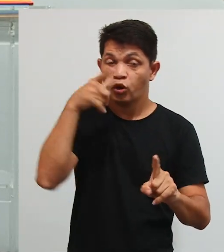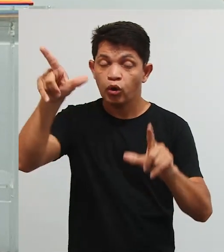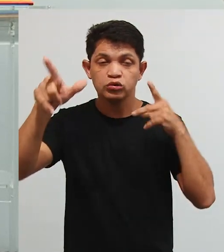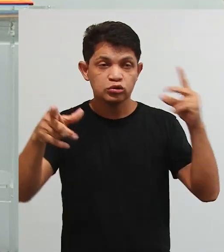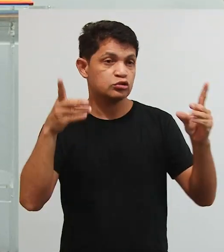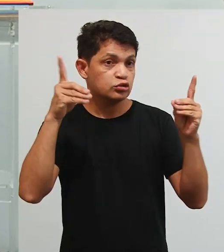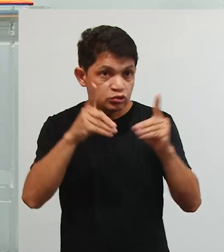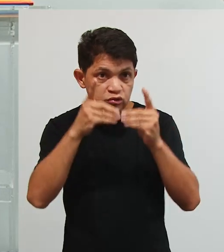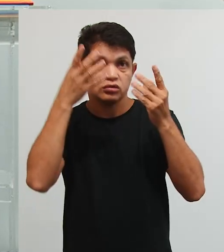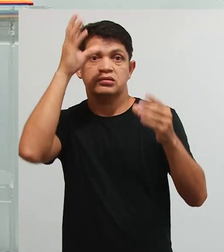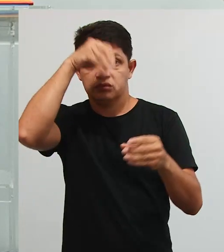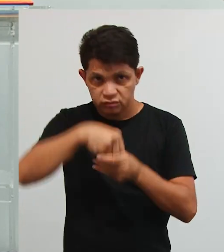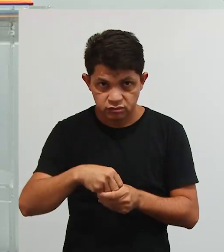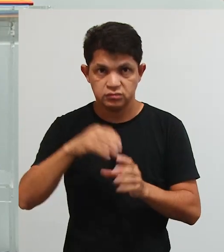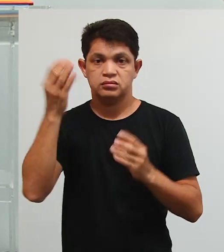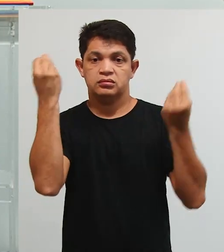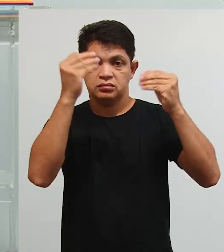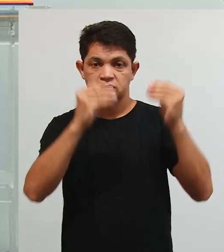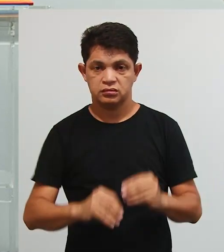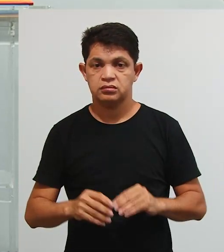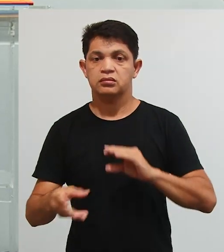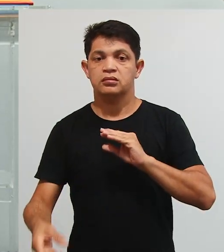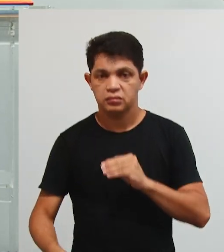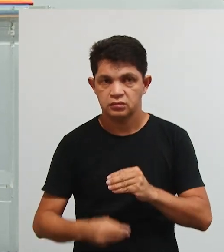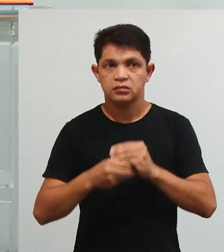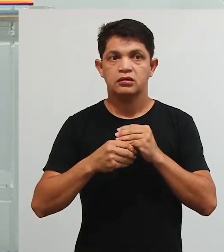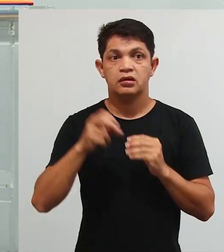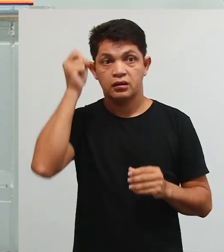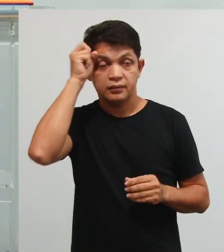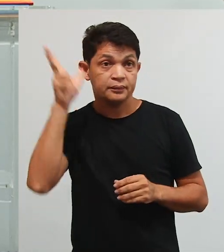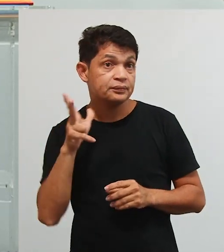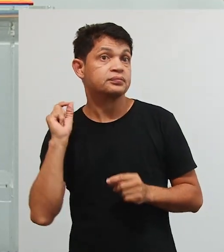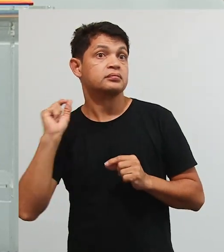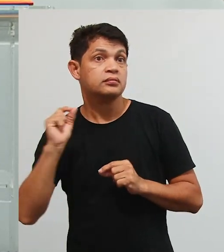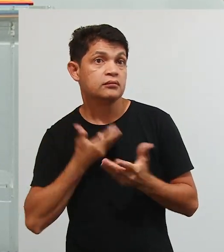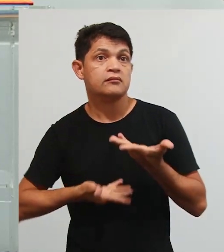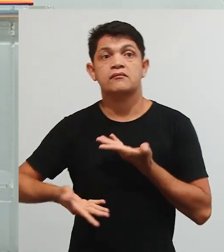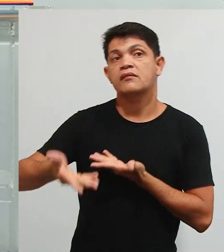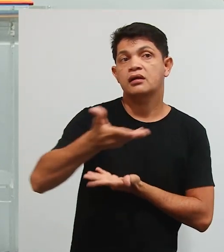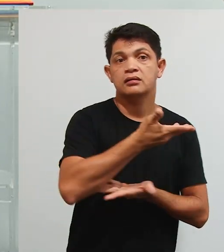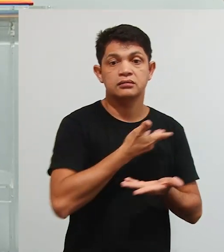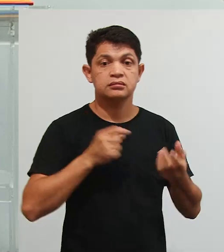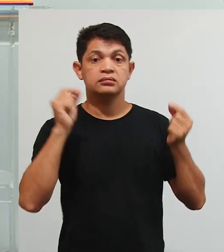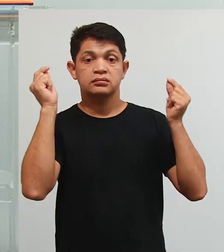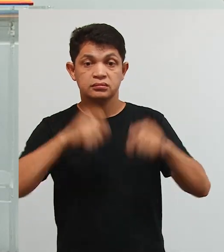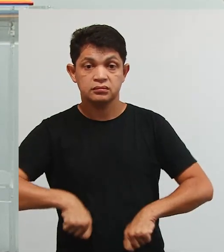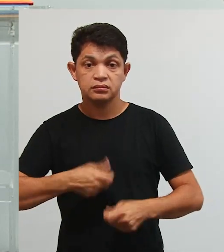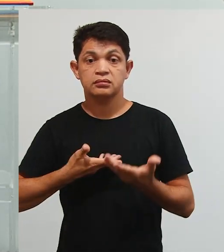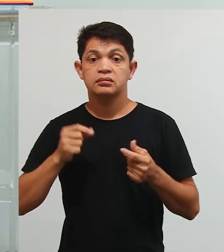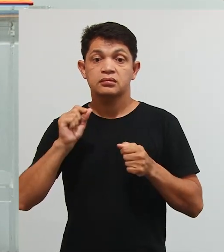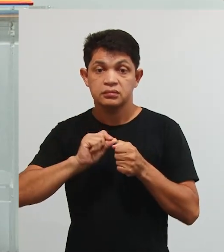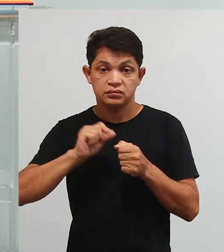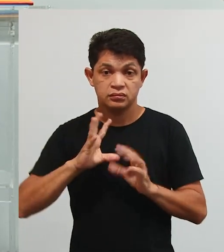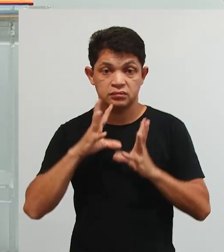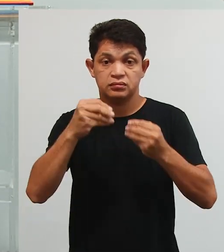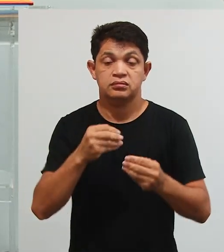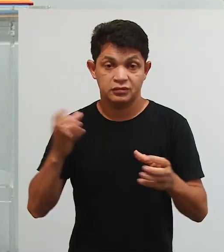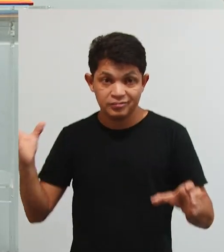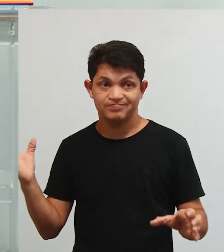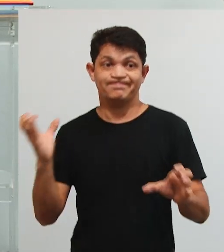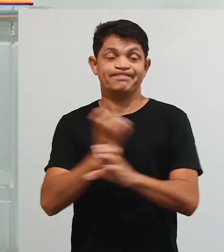No processo investigativo, a abordagem tem que ser capaz de quê? De analisar o contexto específico